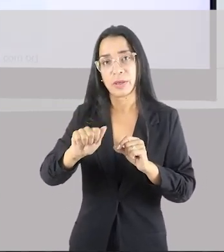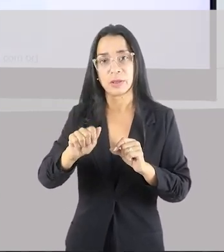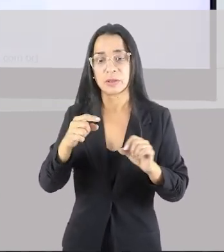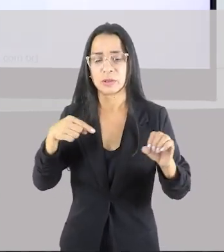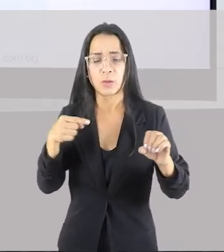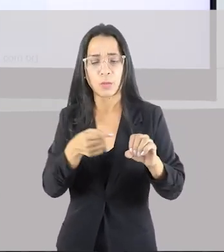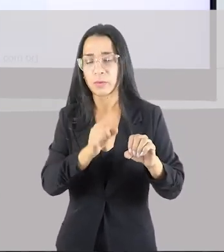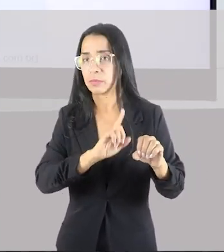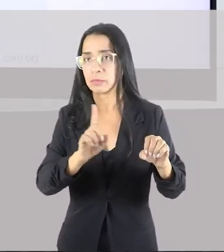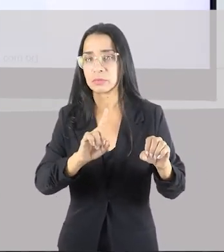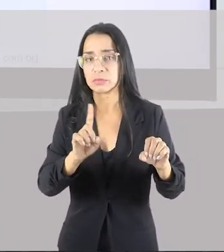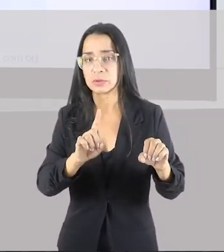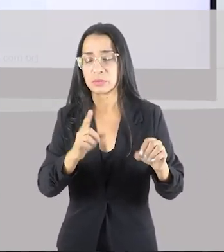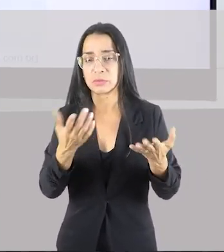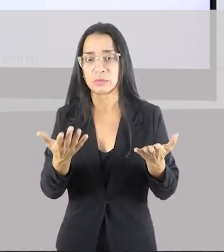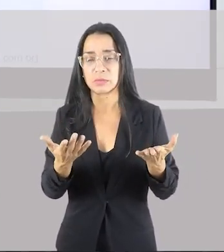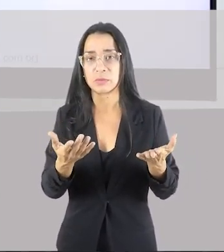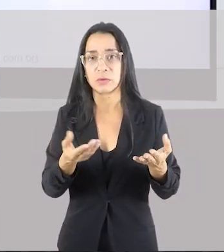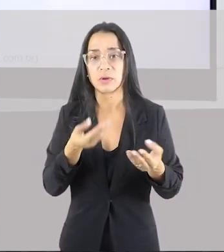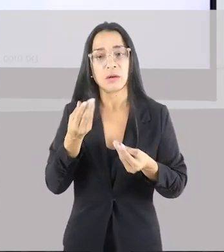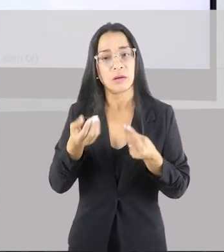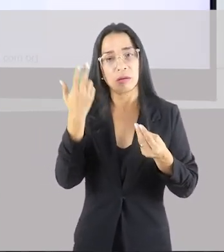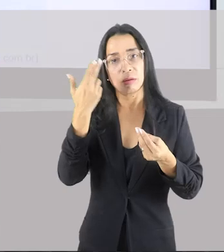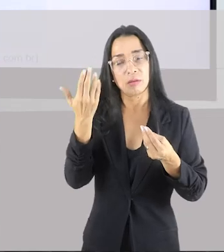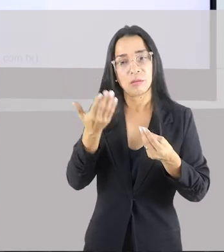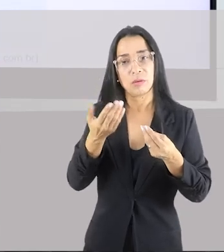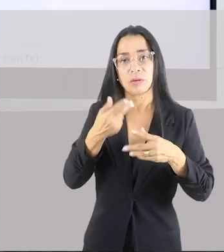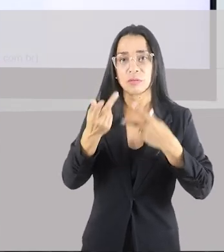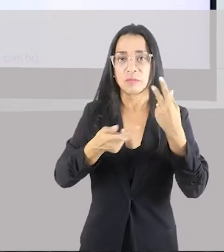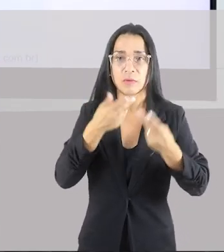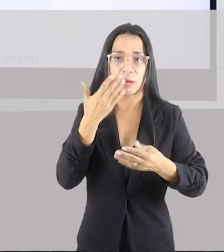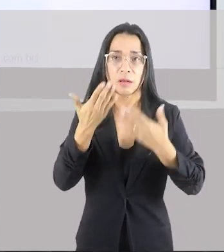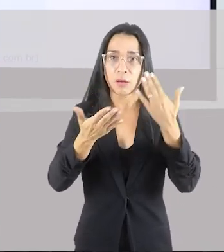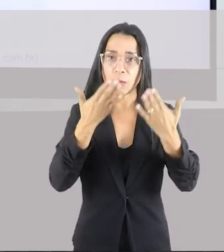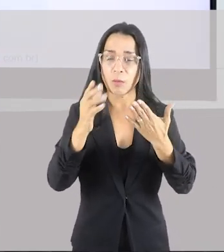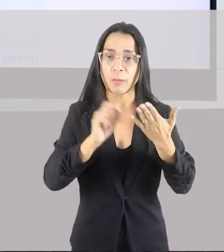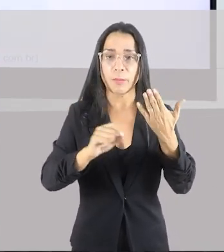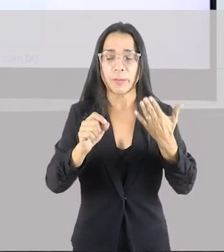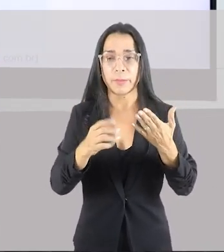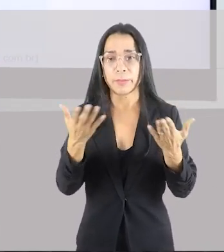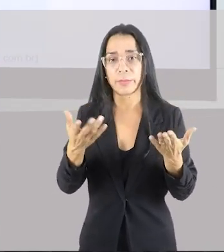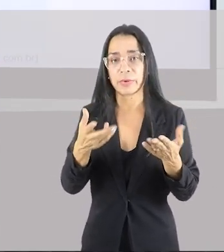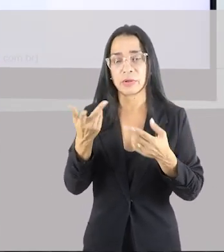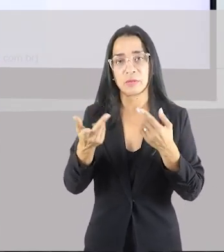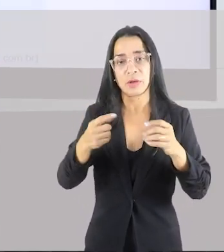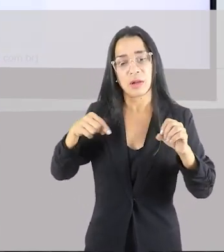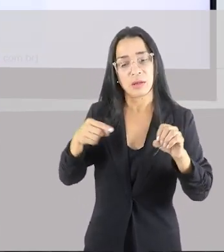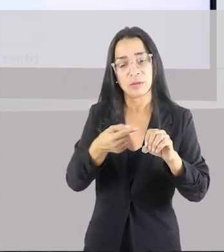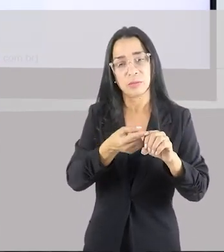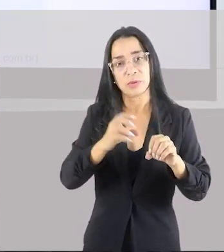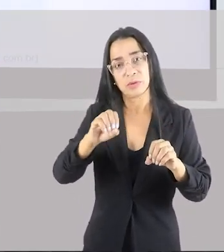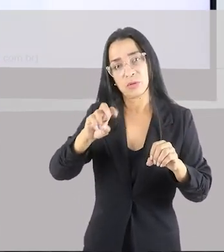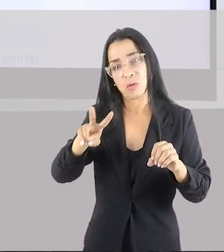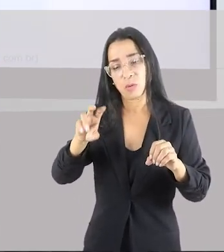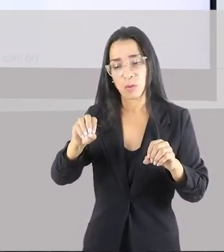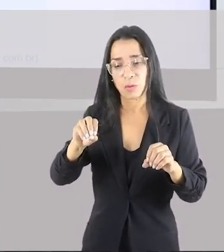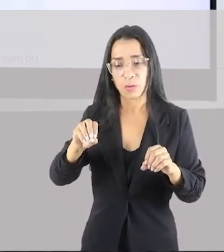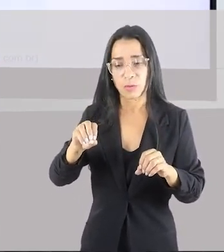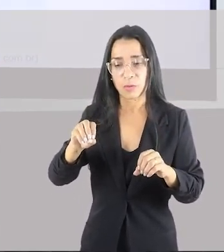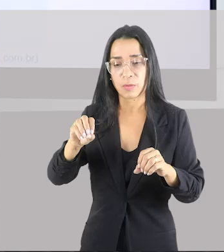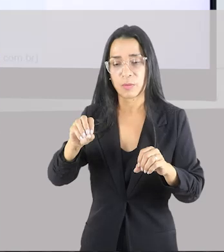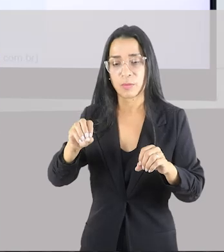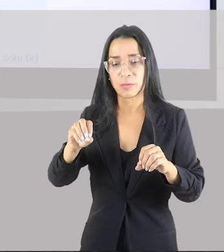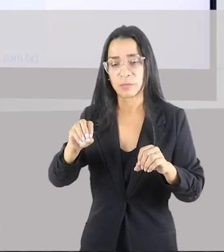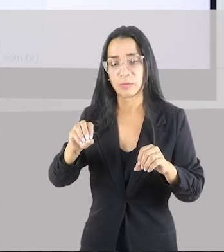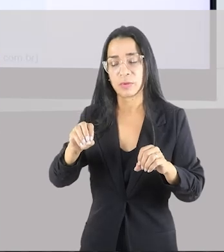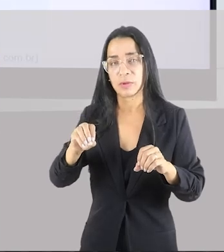tá? Comumente a gente fala, né, compara até e fala, espermatozoide, óvulo, com certeza você já deve